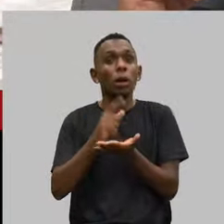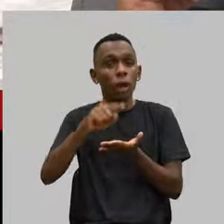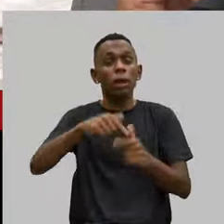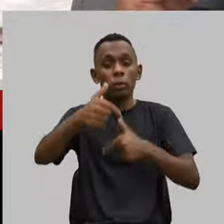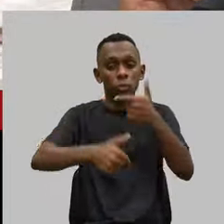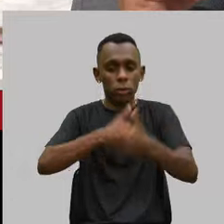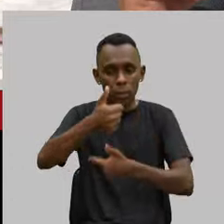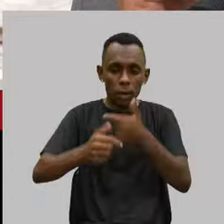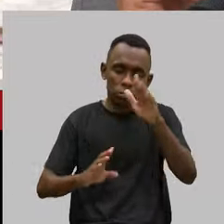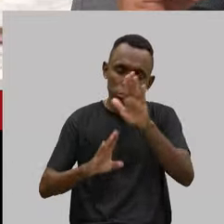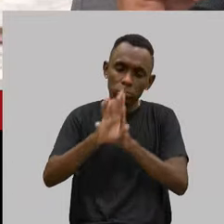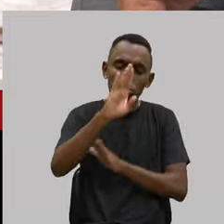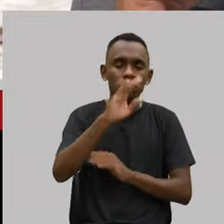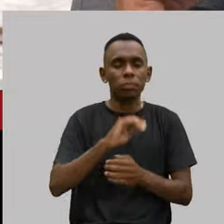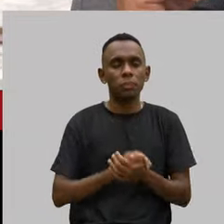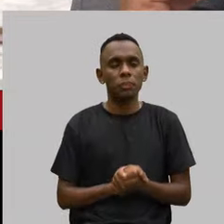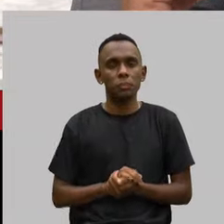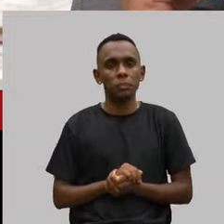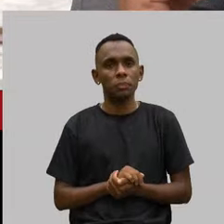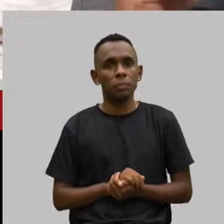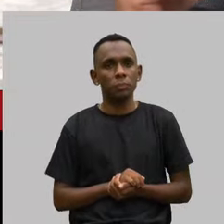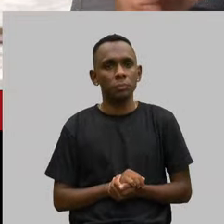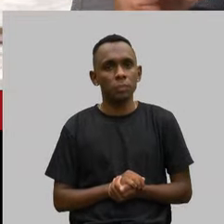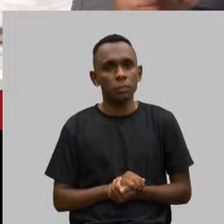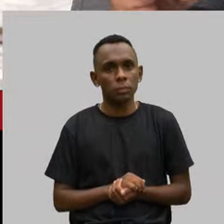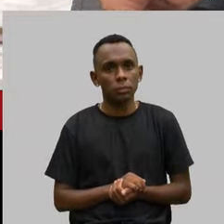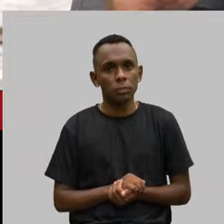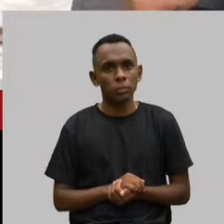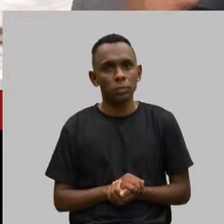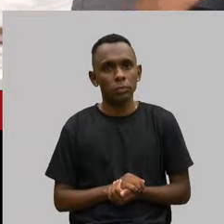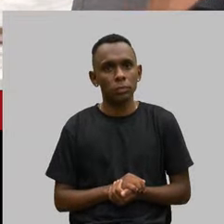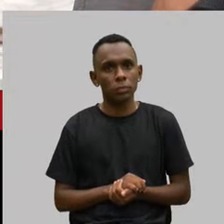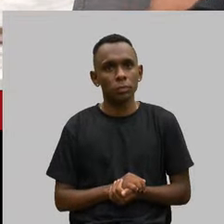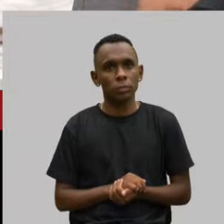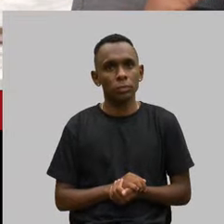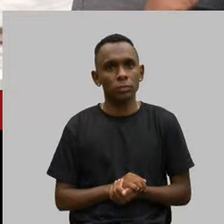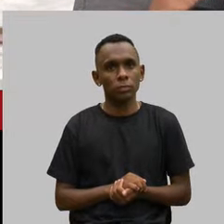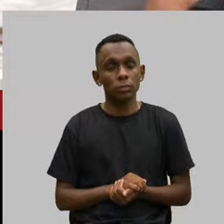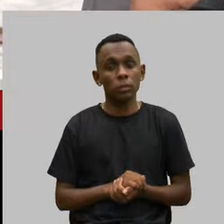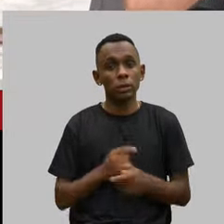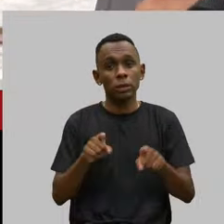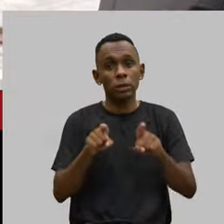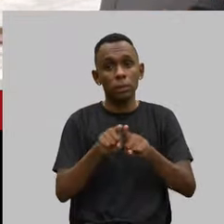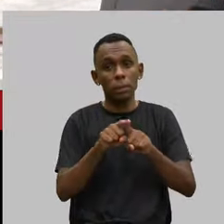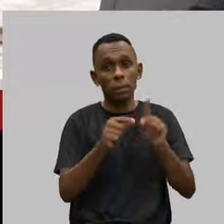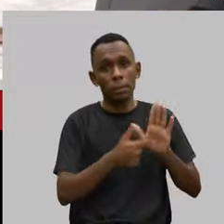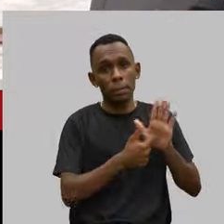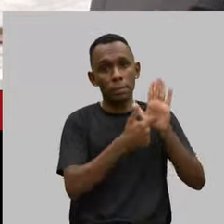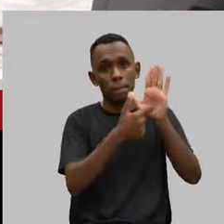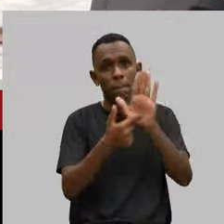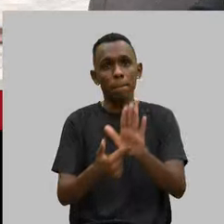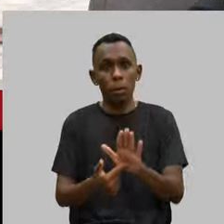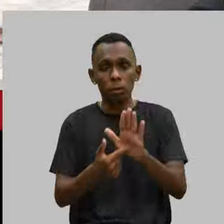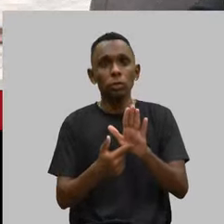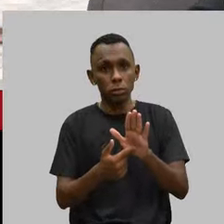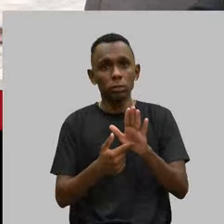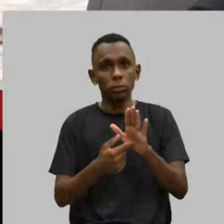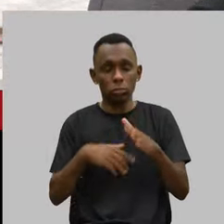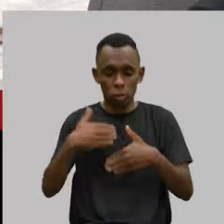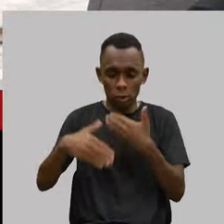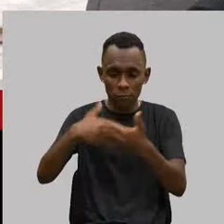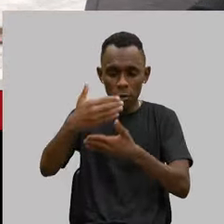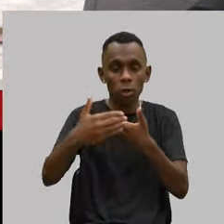pro estado eh aqui eu trago uma evolução né Número estatísticas que procuram